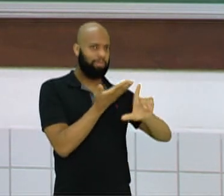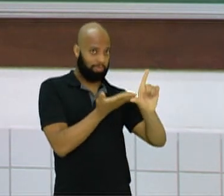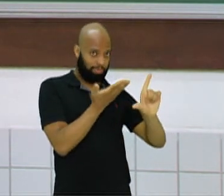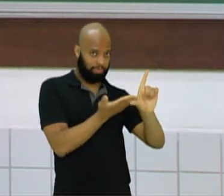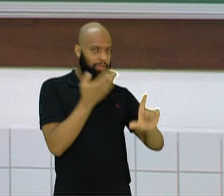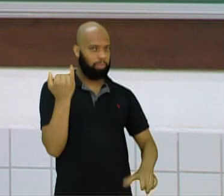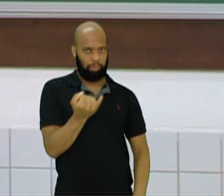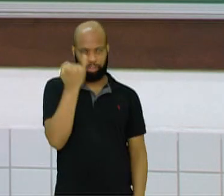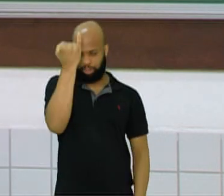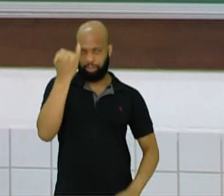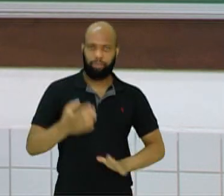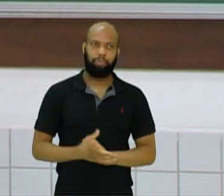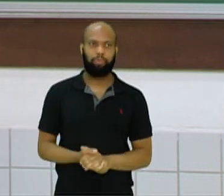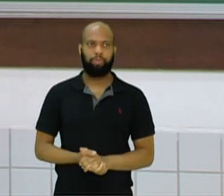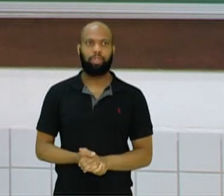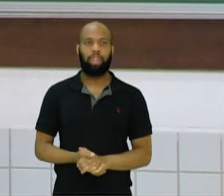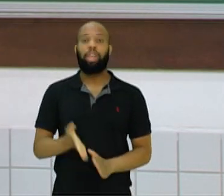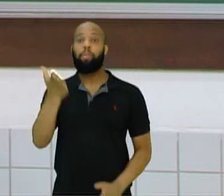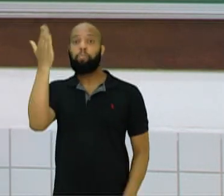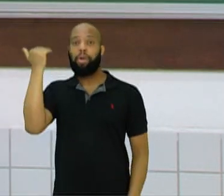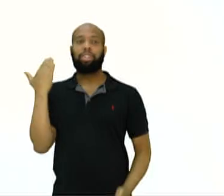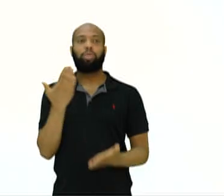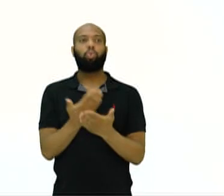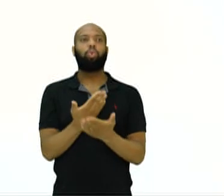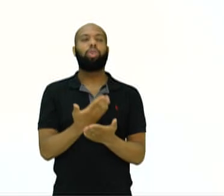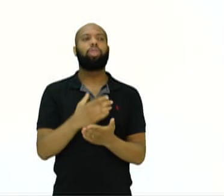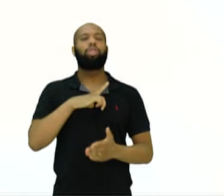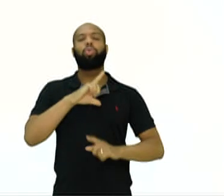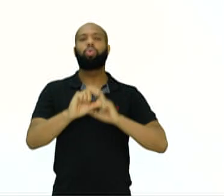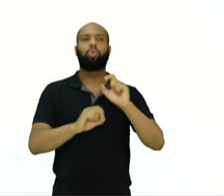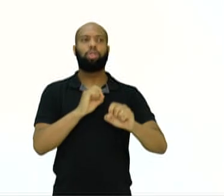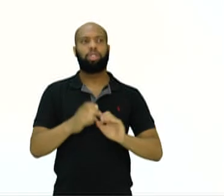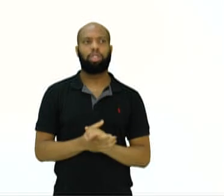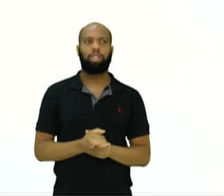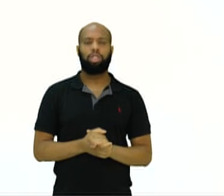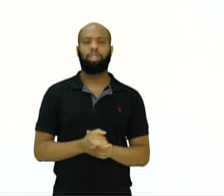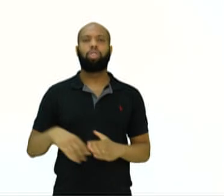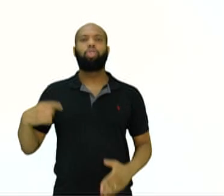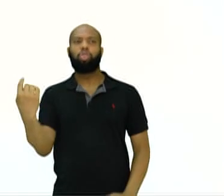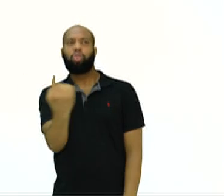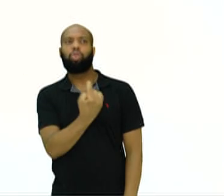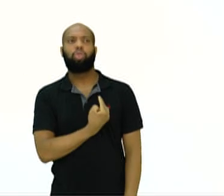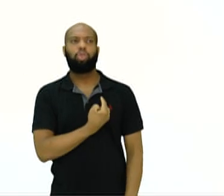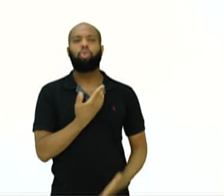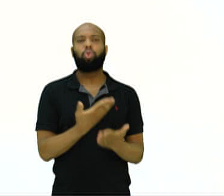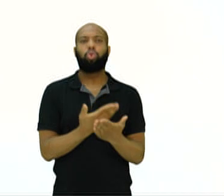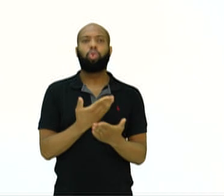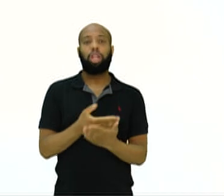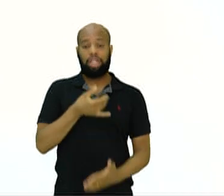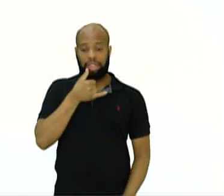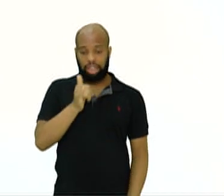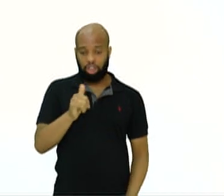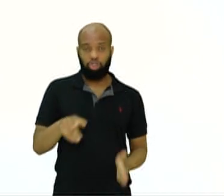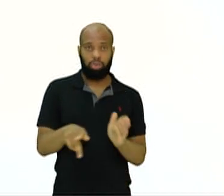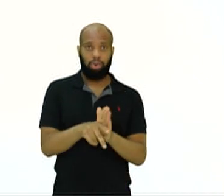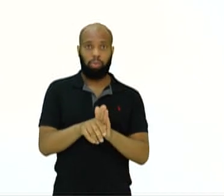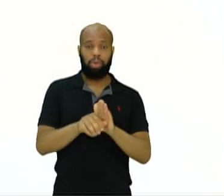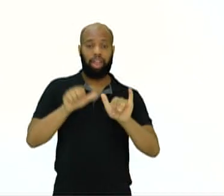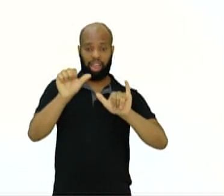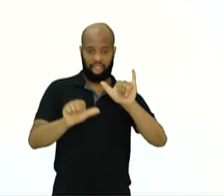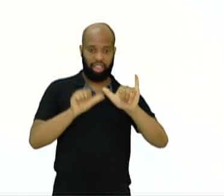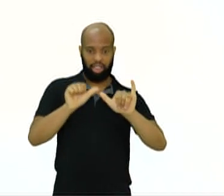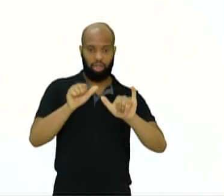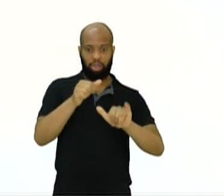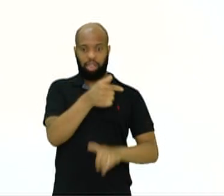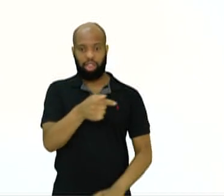Classroom para isso. Na aula anterior, nós trabalhamos energia das reações. Lembra? Foi a semana